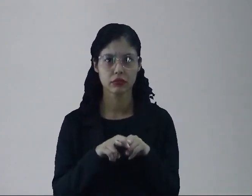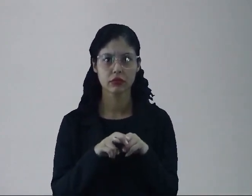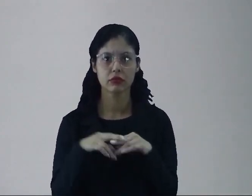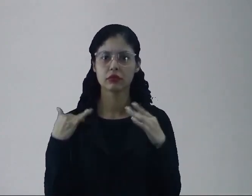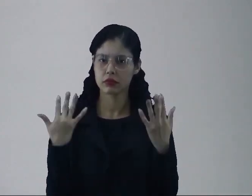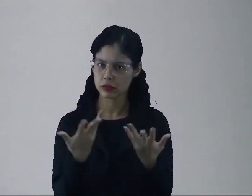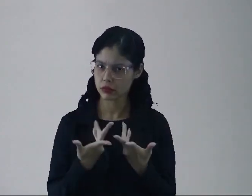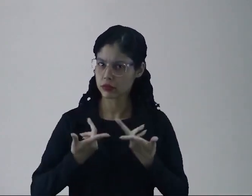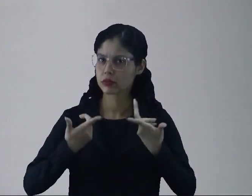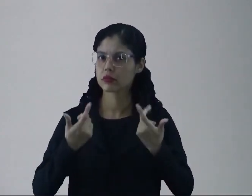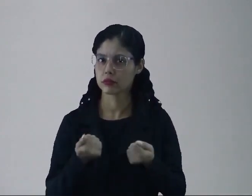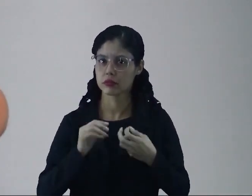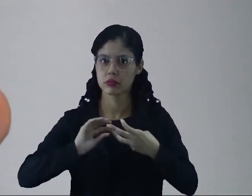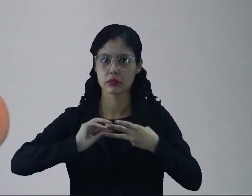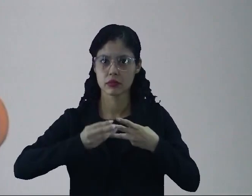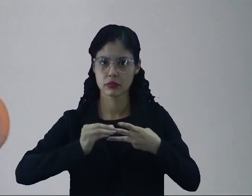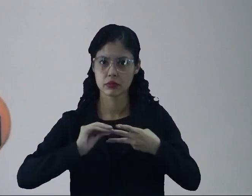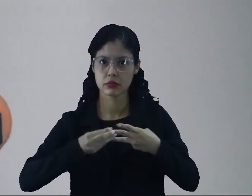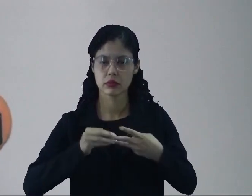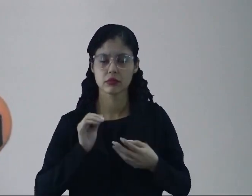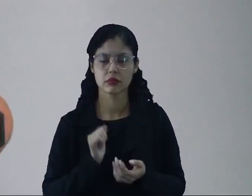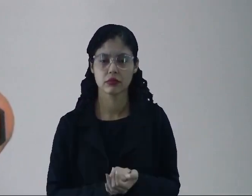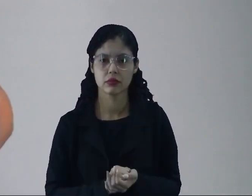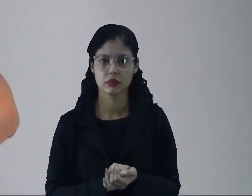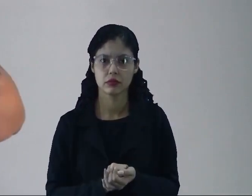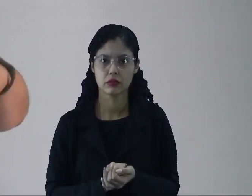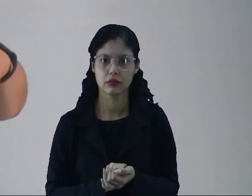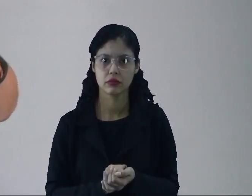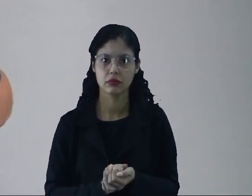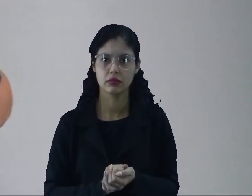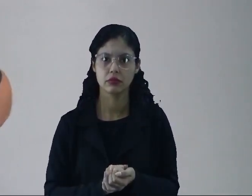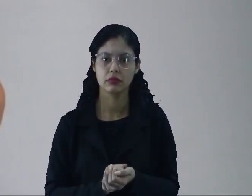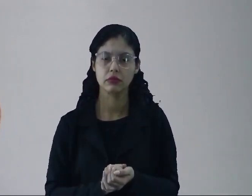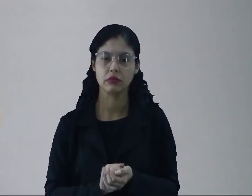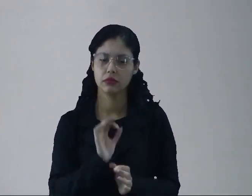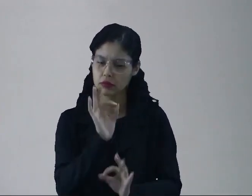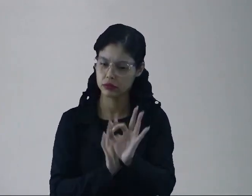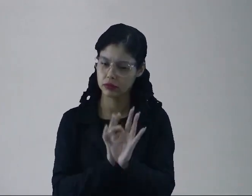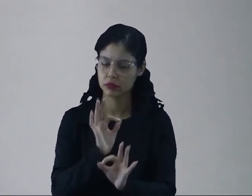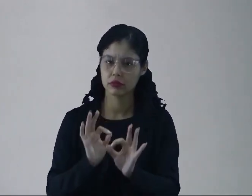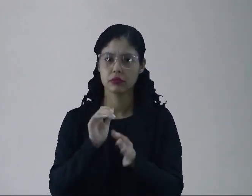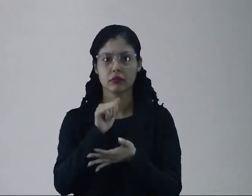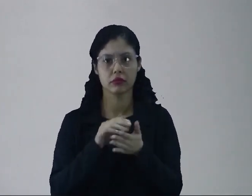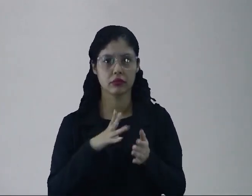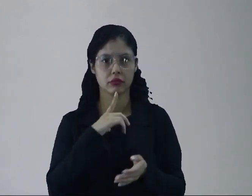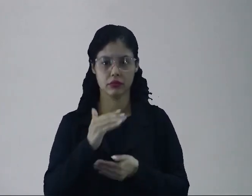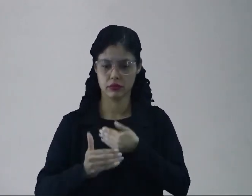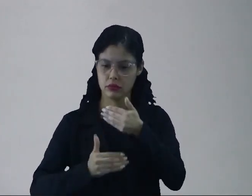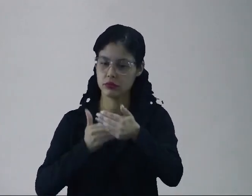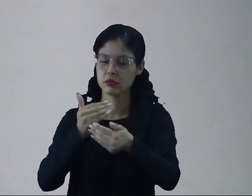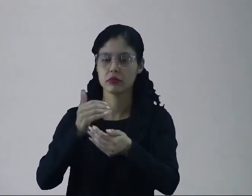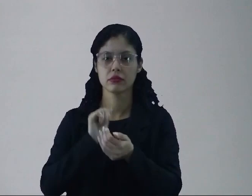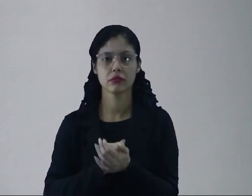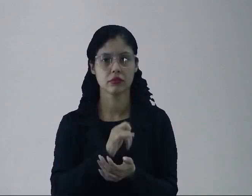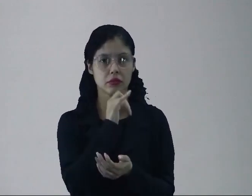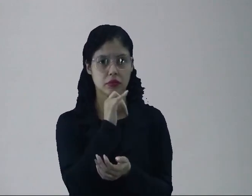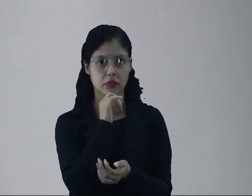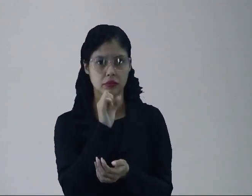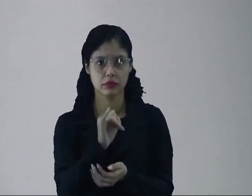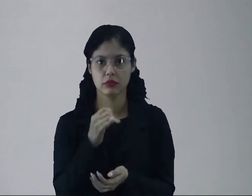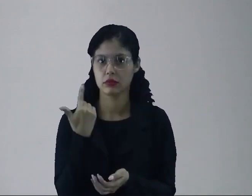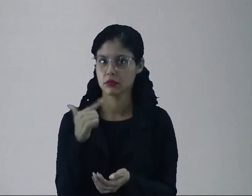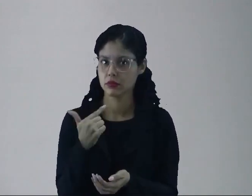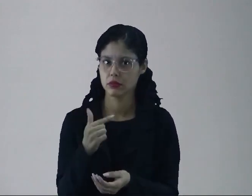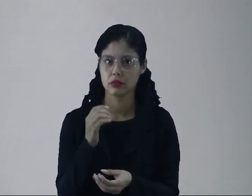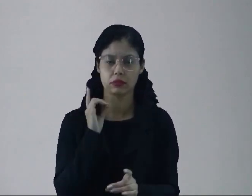uma habilidade dessas células se moldarem para a atividade que elas vão desempenhar. Então, por exemplo, você não